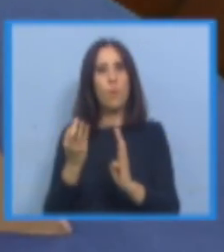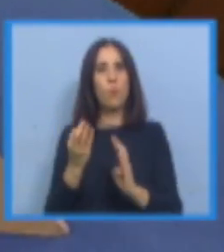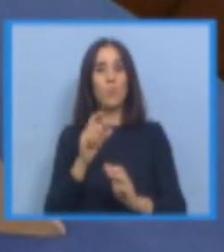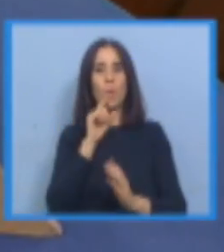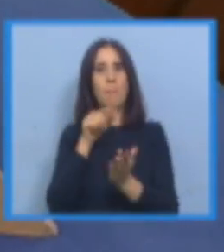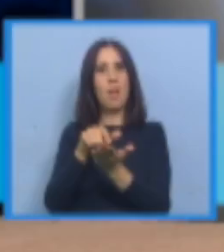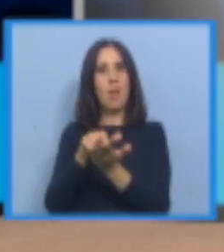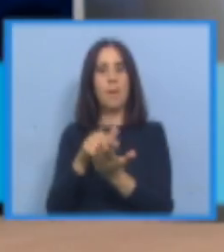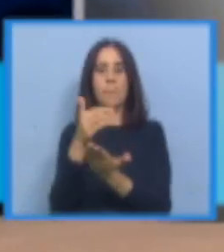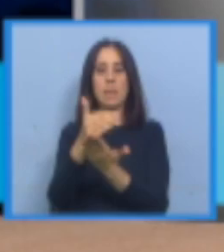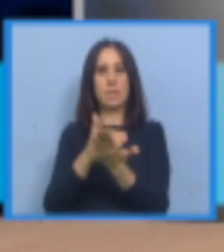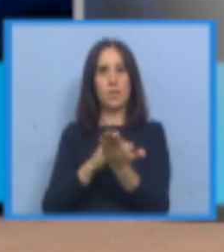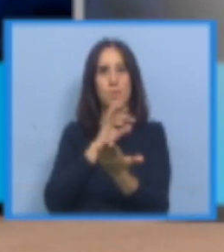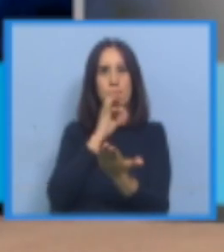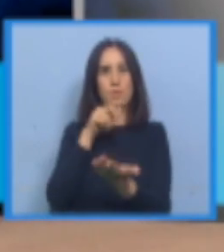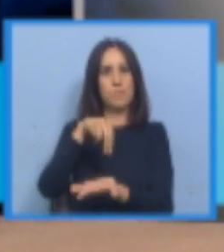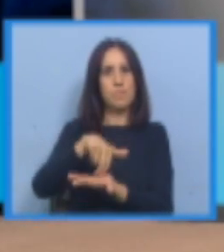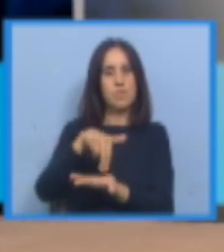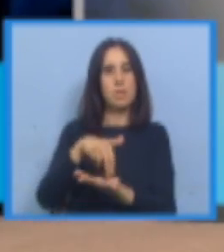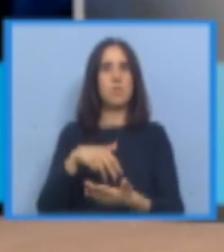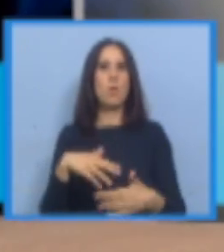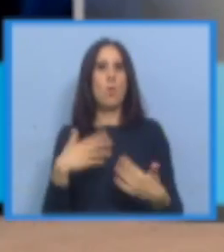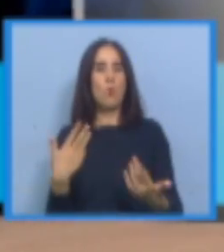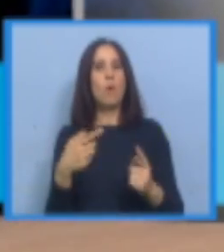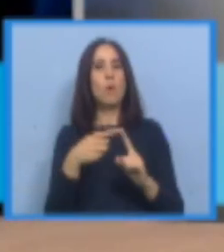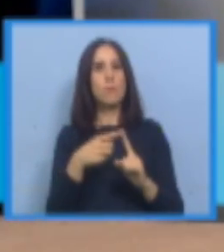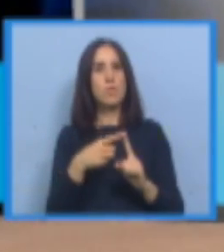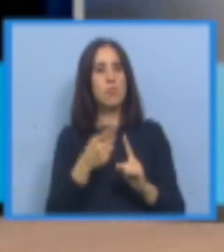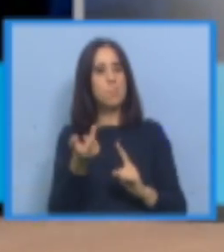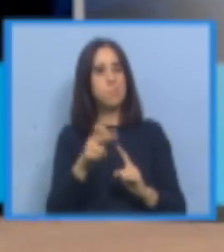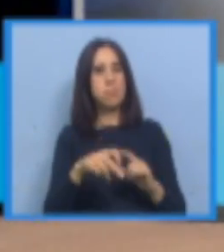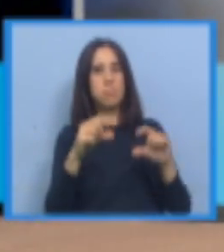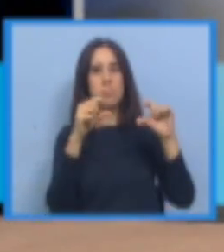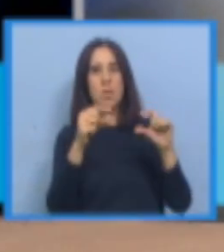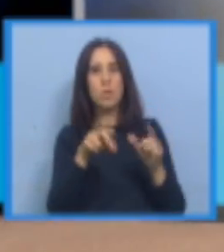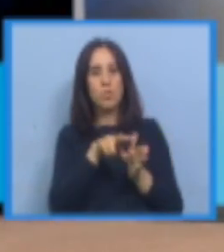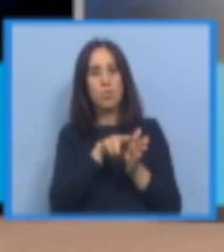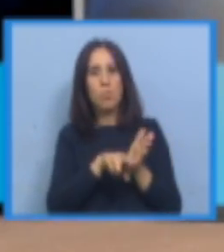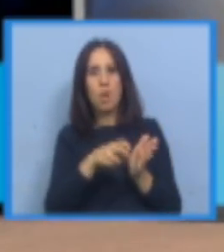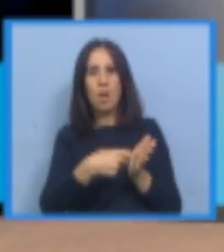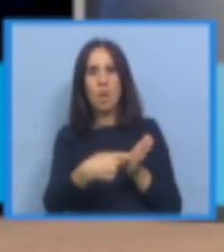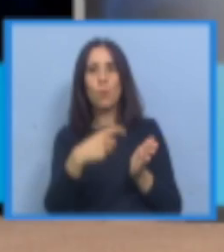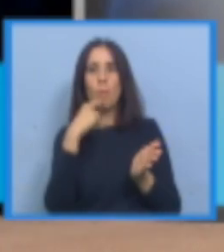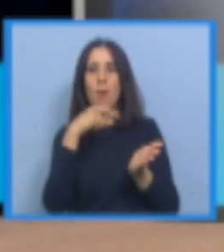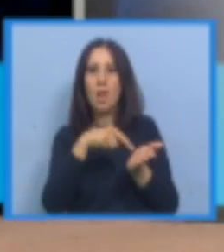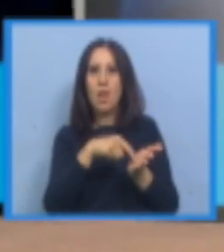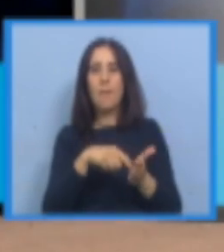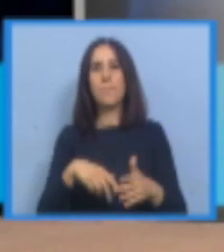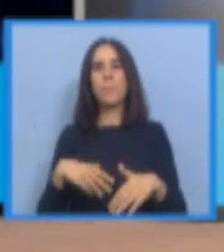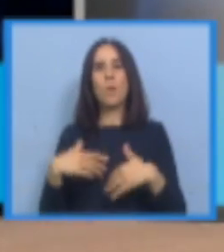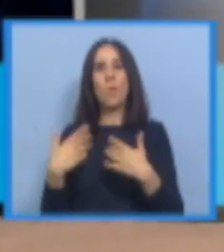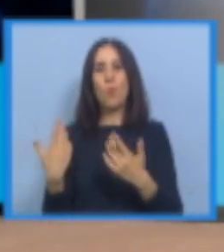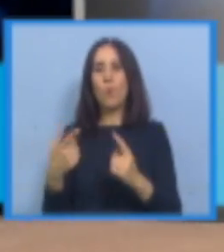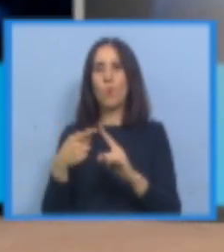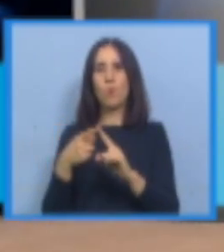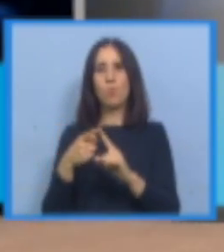deles aparece na lista dos bispos que estavam presentes, ou porque há uma epígrafe tumular onde o nome aparece, ou numa